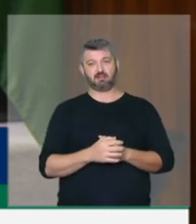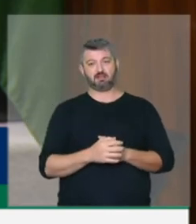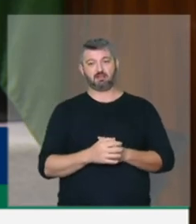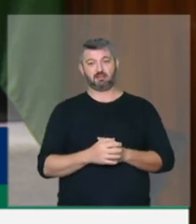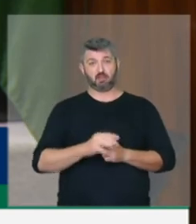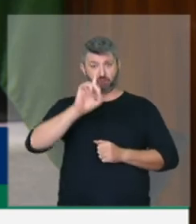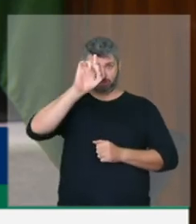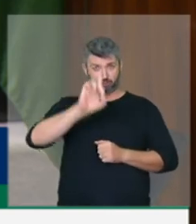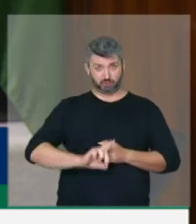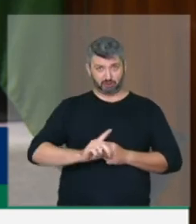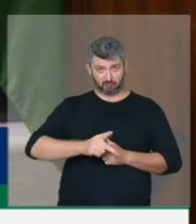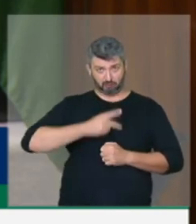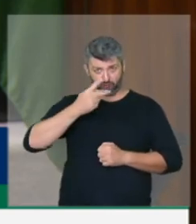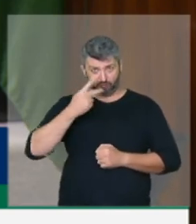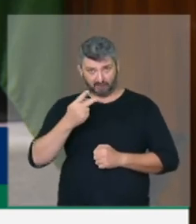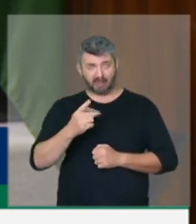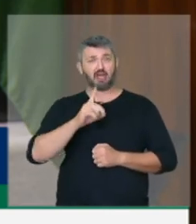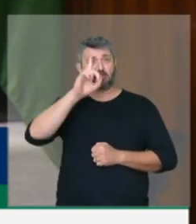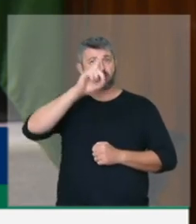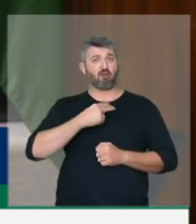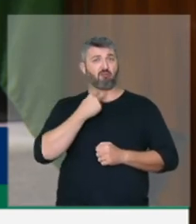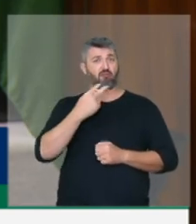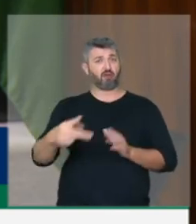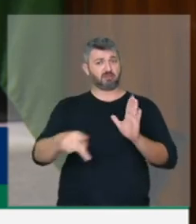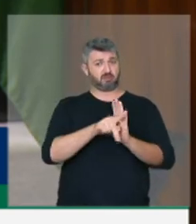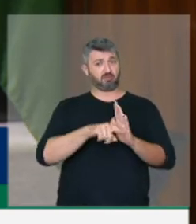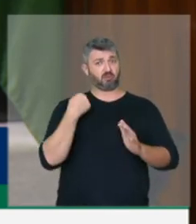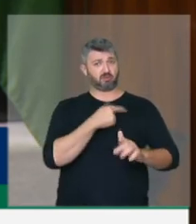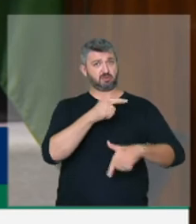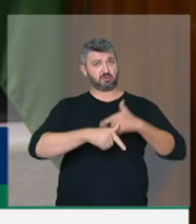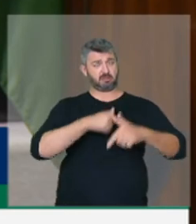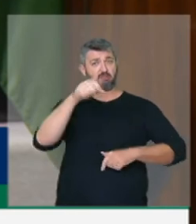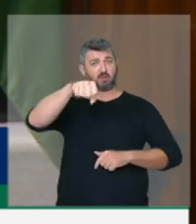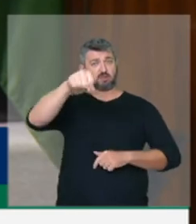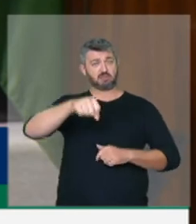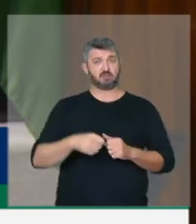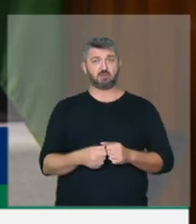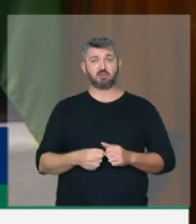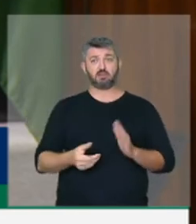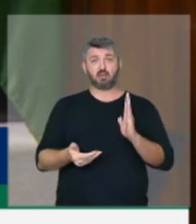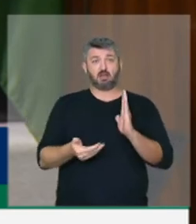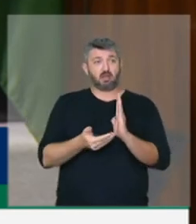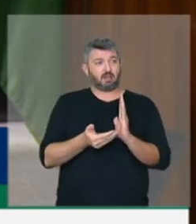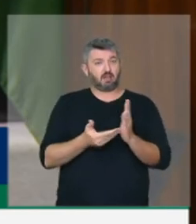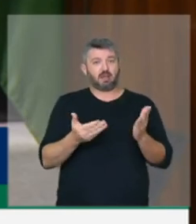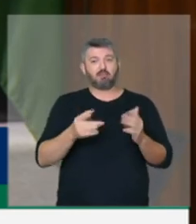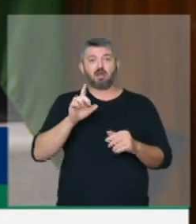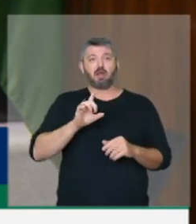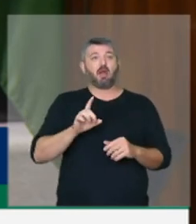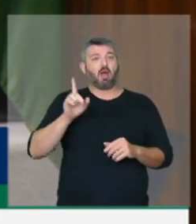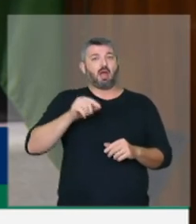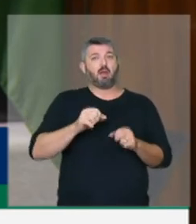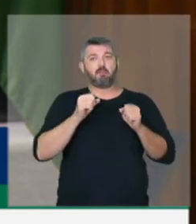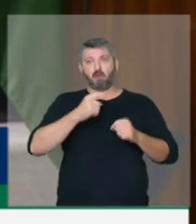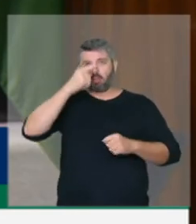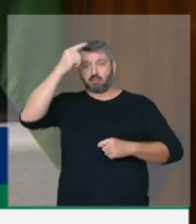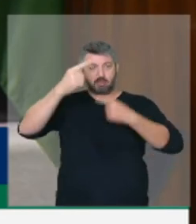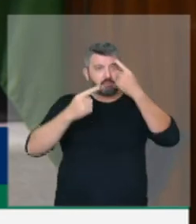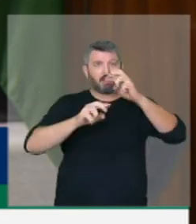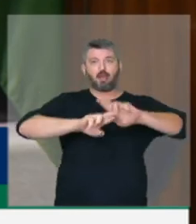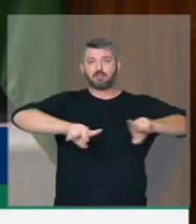à fala, direito à voz, é parte do nosso exercício parlamentar. Essa casa é uma casa onde cabe ideias